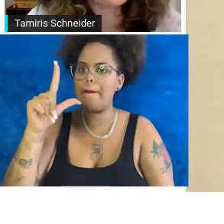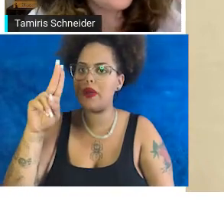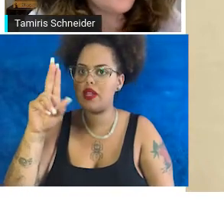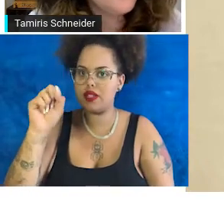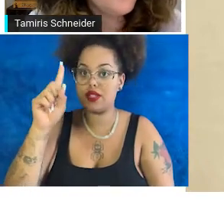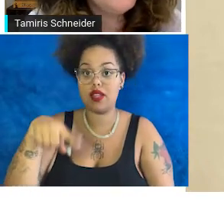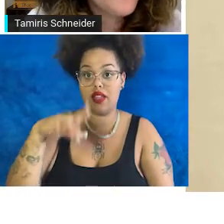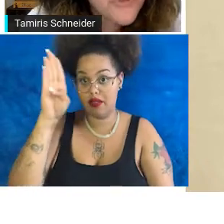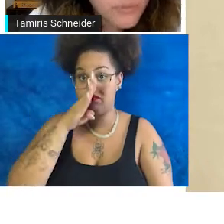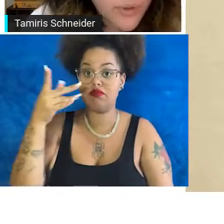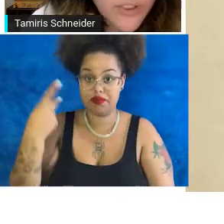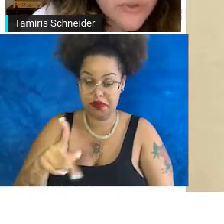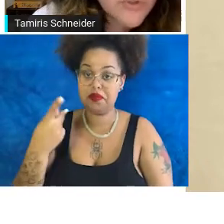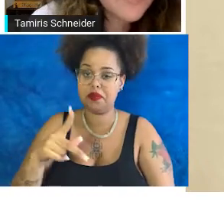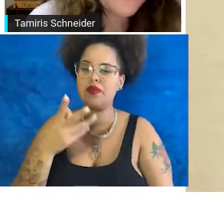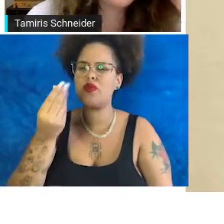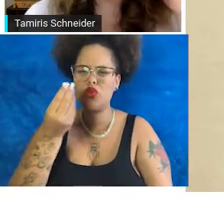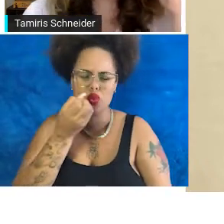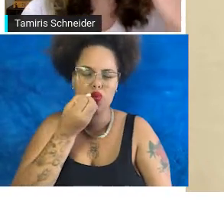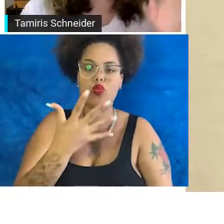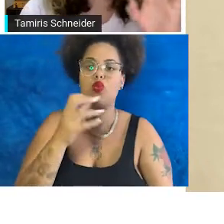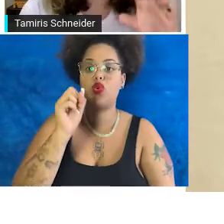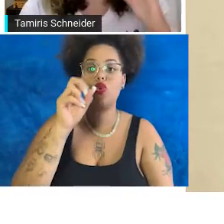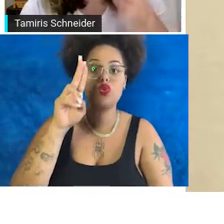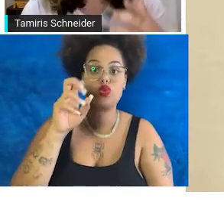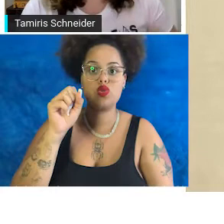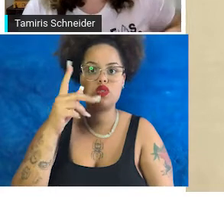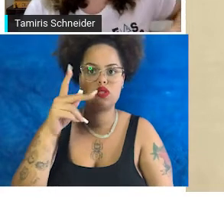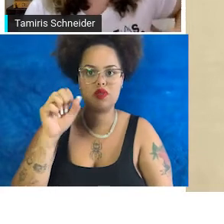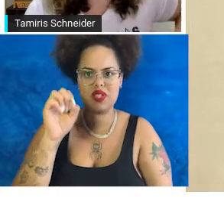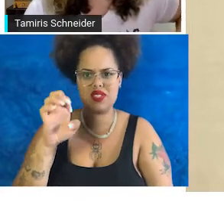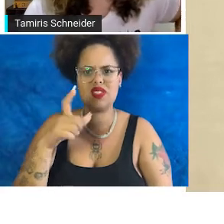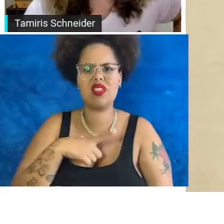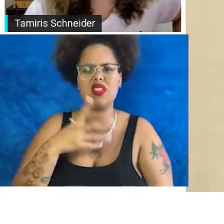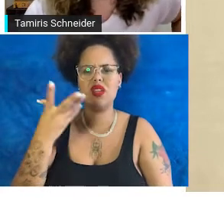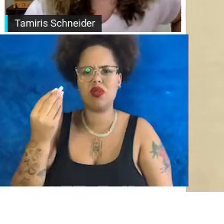série nacional muito boa de suspense. Então tem muito isso,